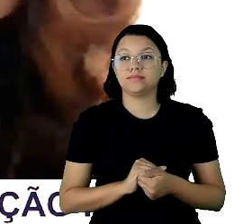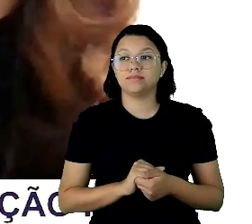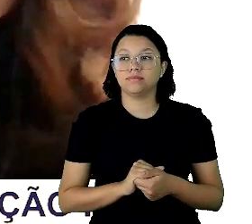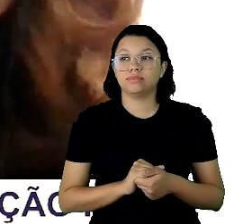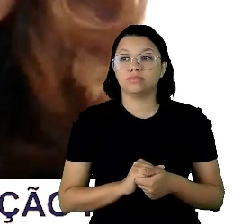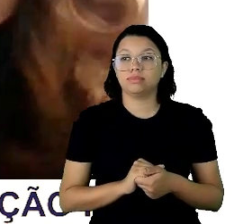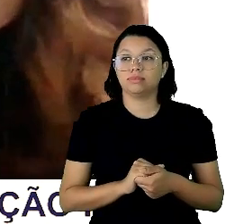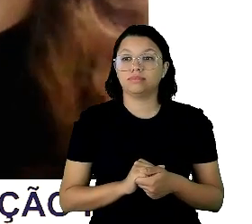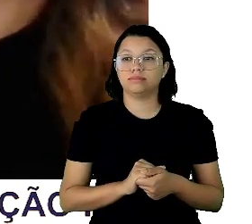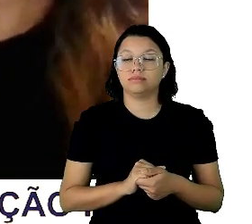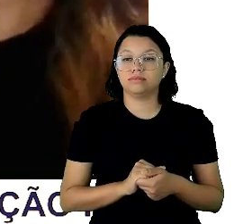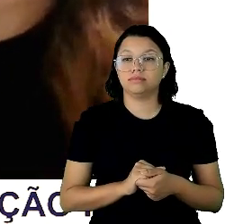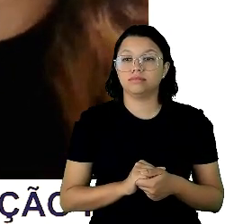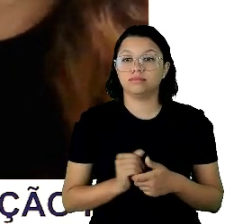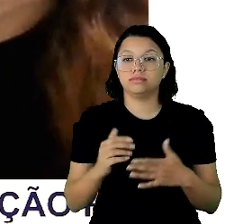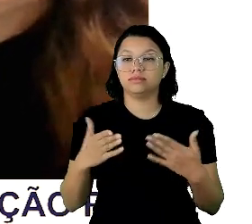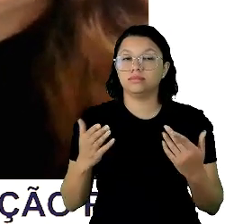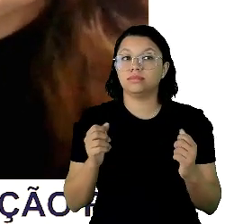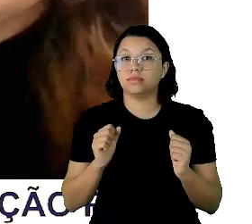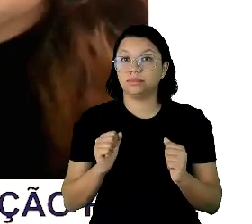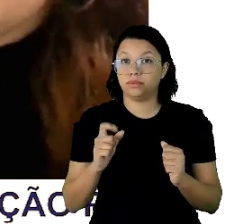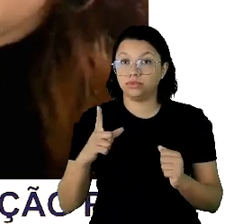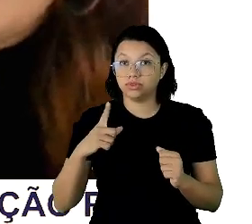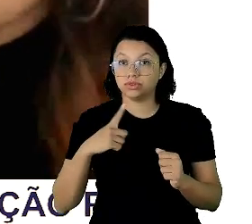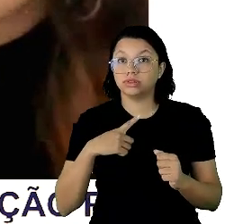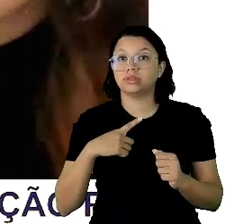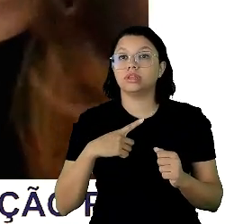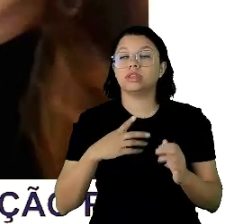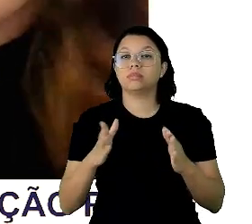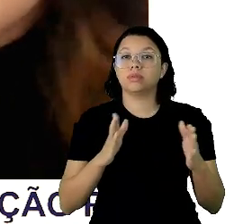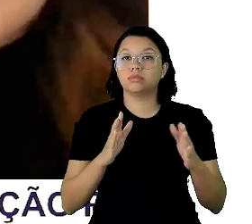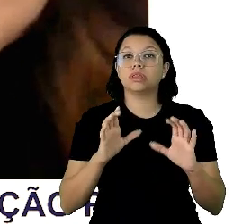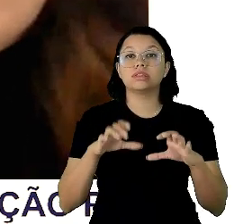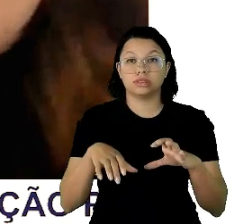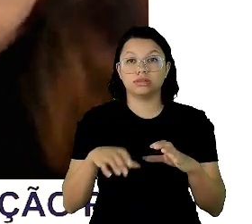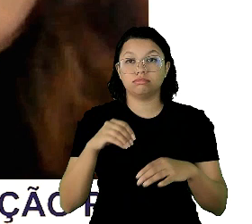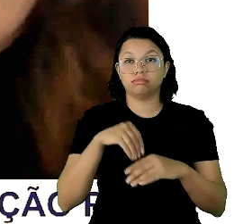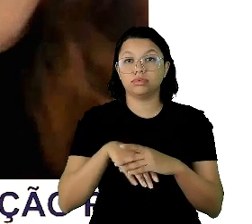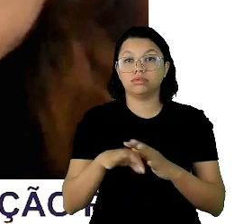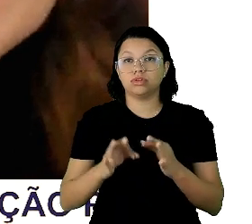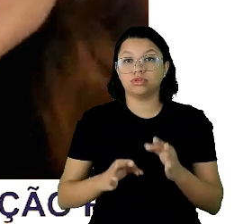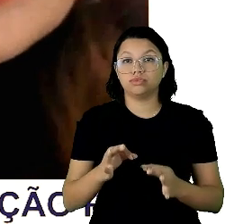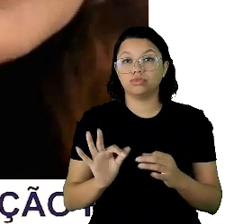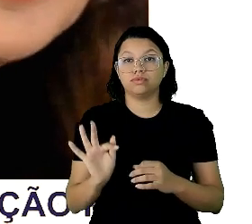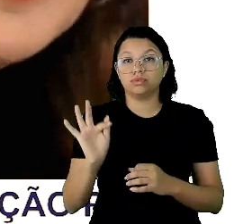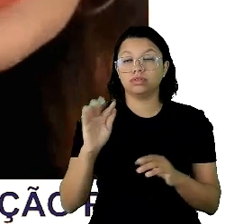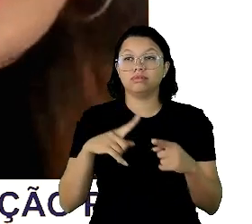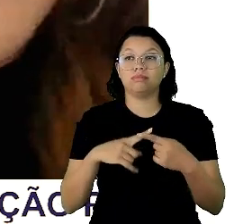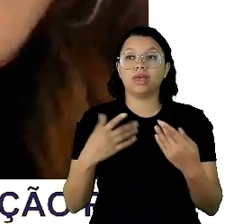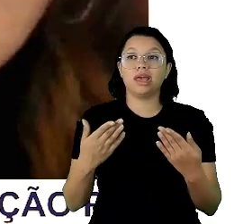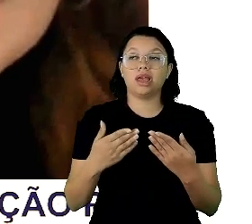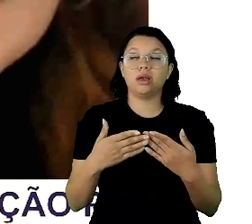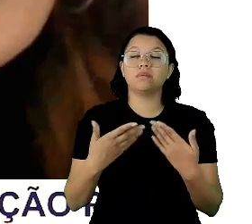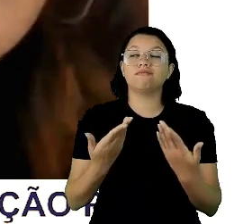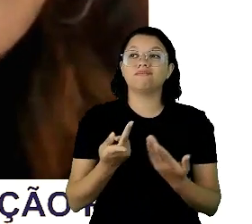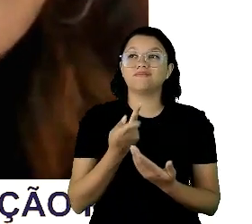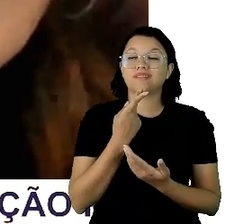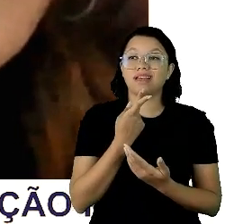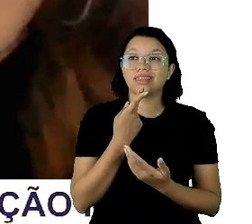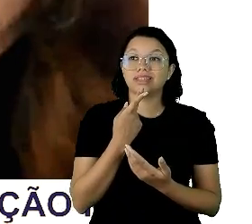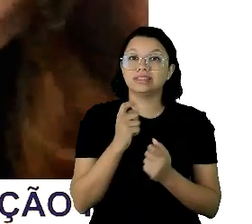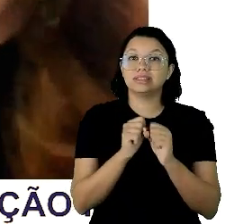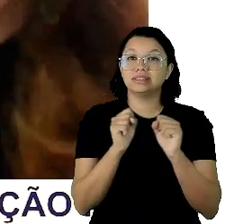até pode ter um caso desse na Justiça Federal também. Mas aí quando a gente fala de sistema da justiça, a gente está falando de um